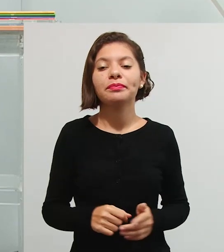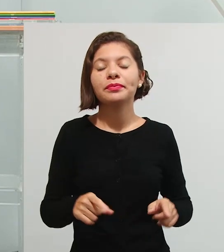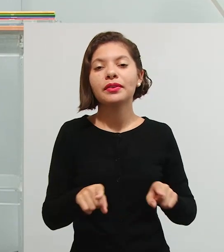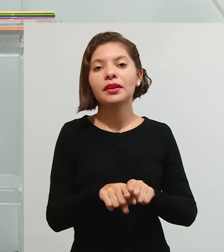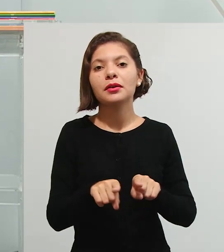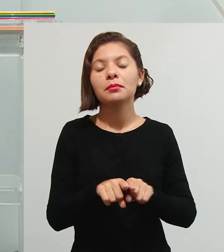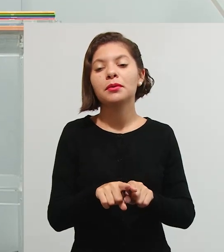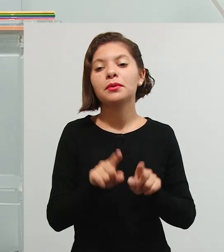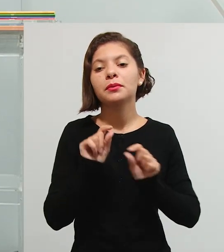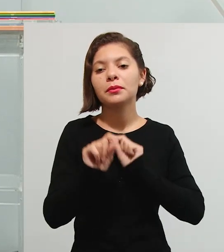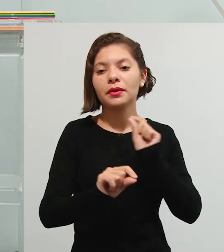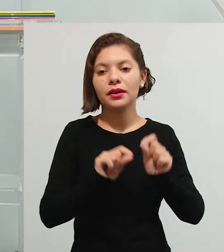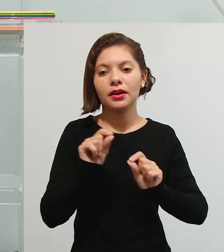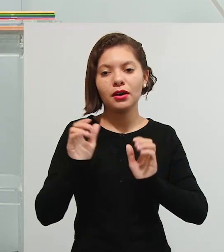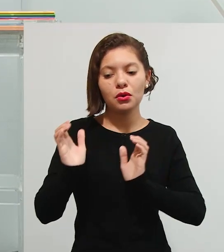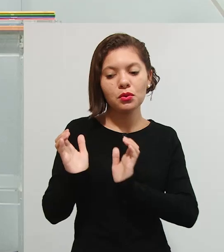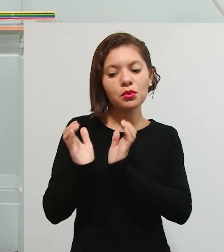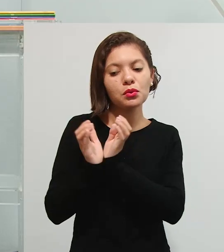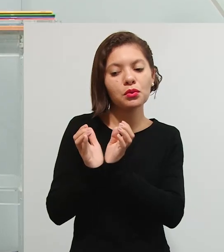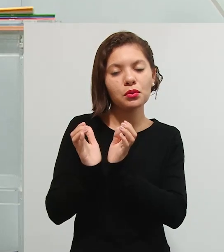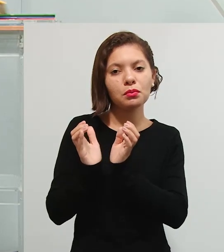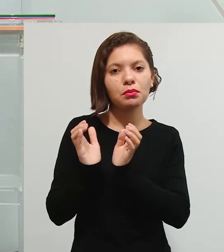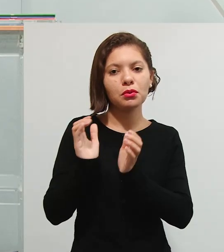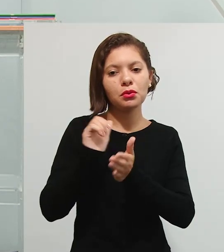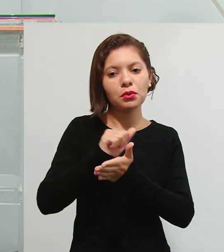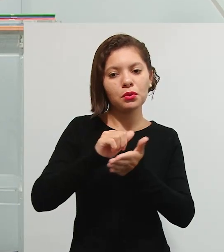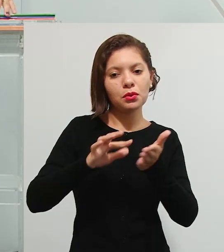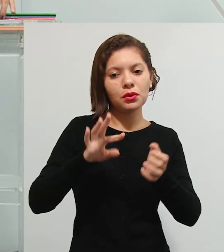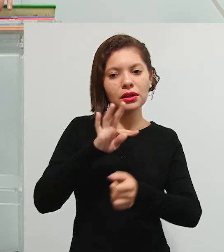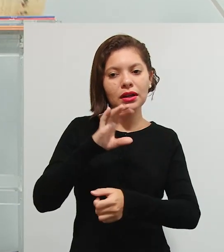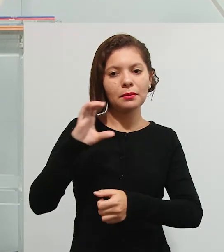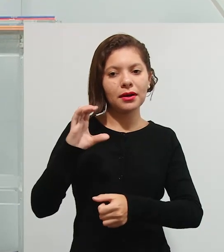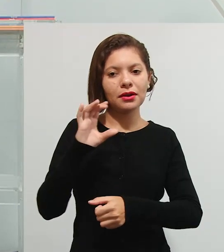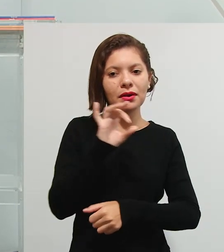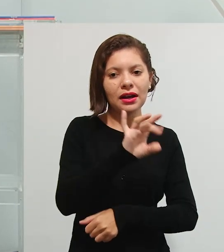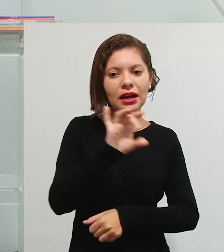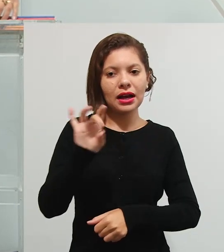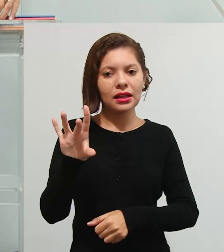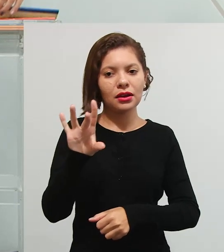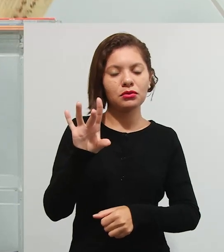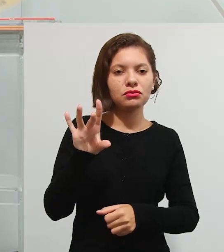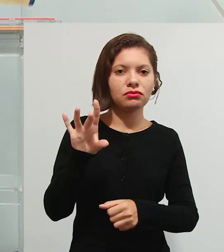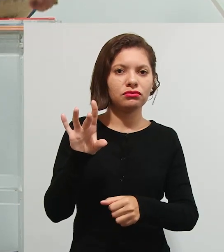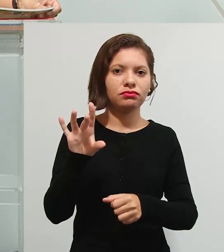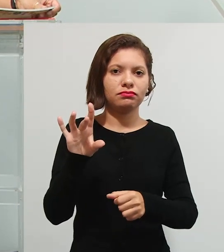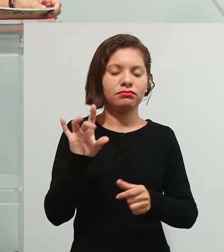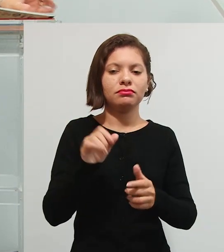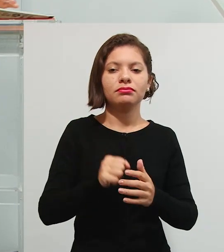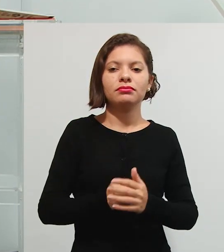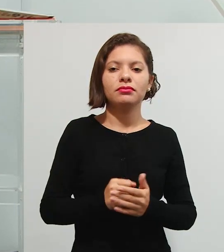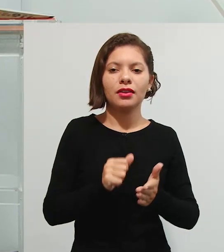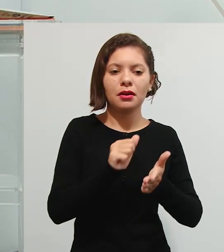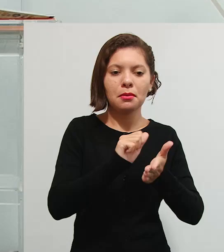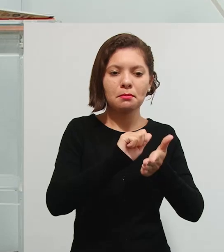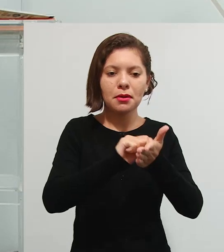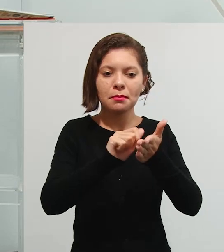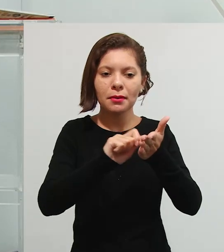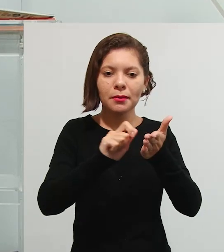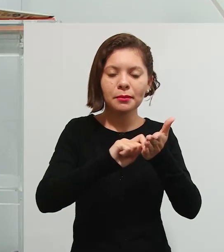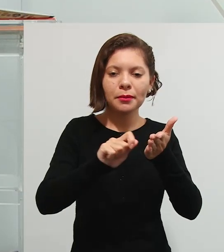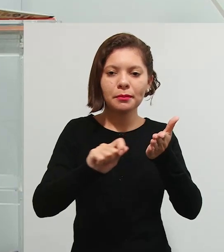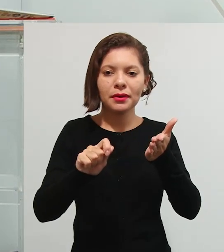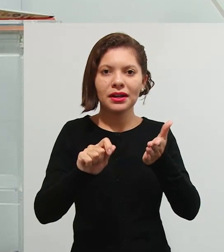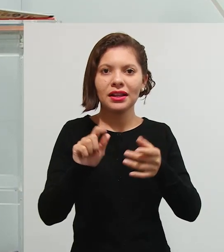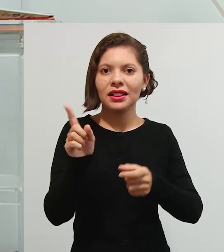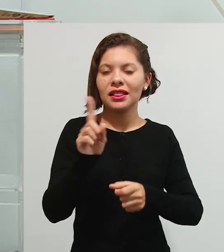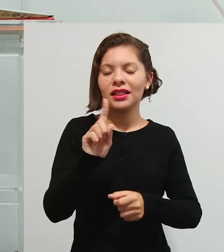que, a ideia de um trabalho coletivo não é cada um fazer uma parte. Então, se eu tenho 3 pessoas